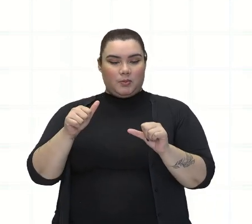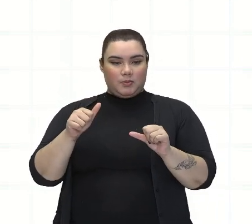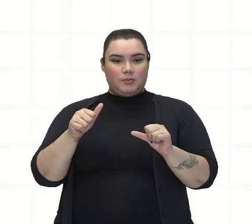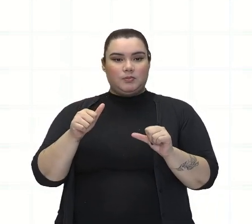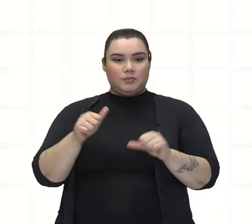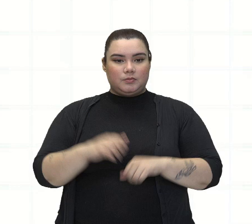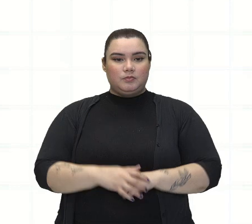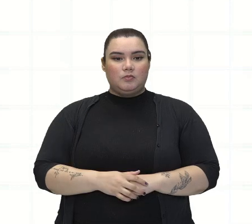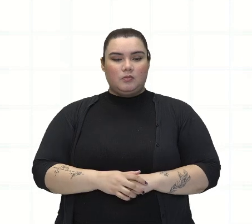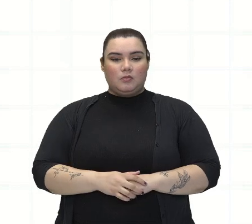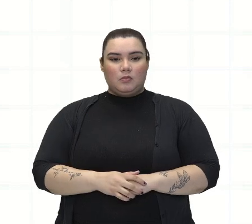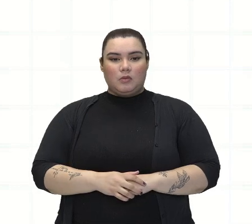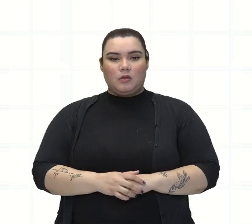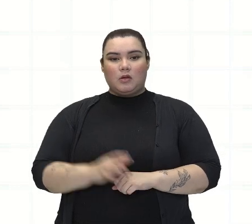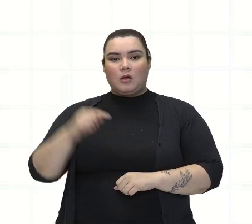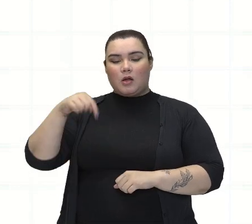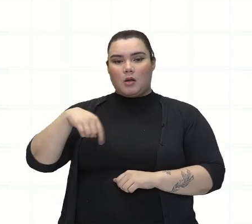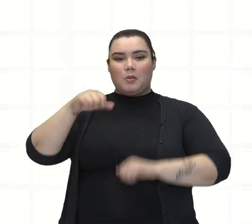uma